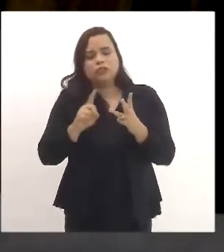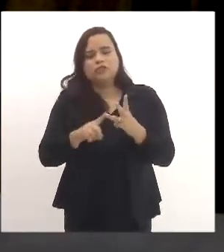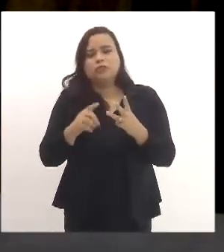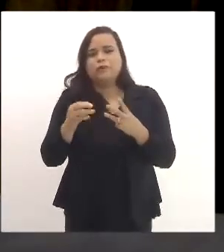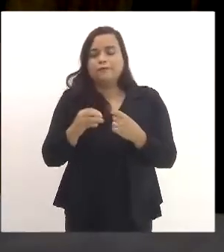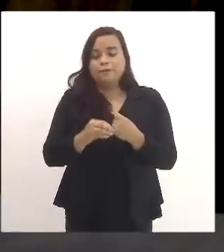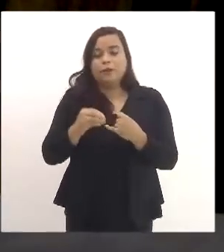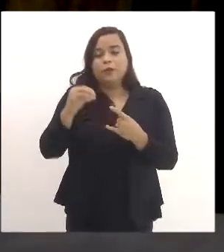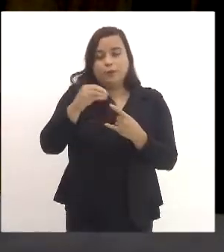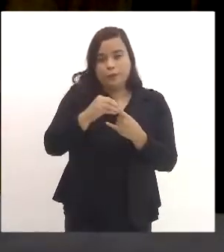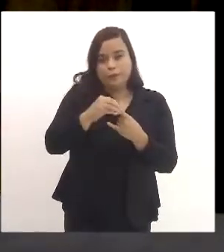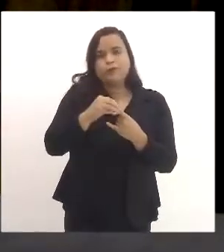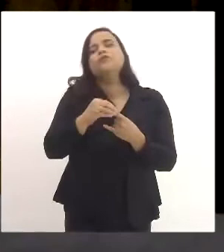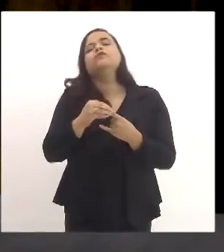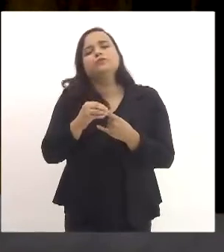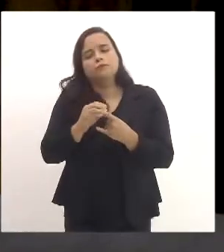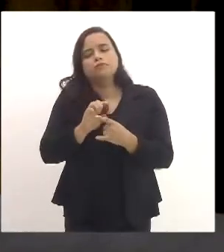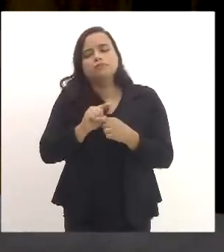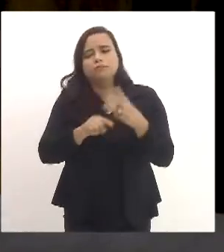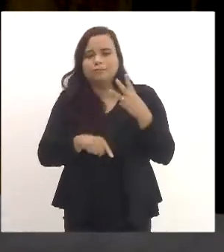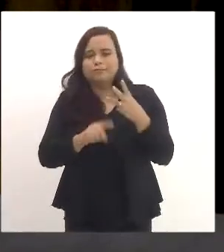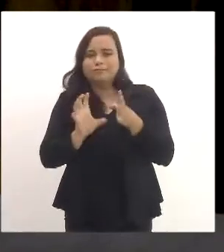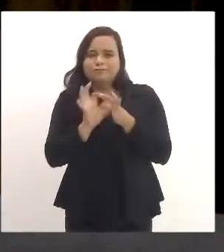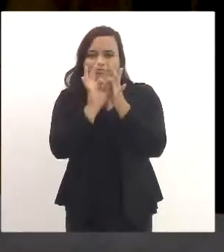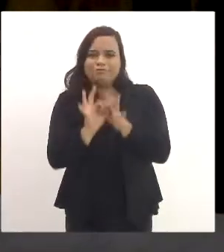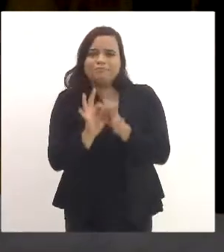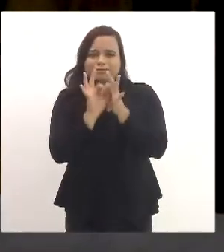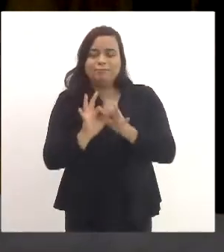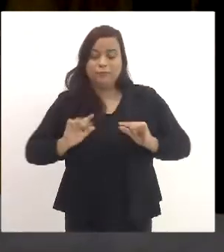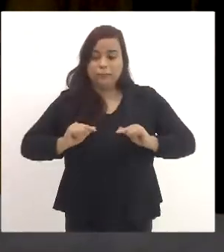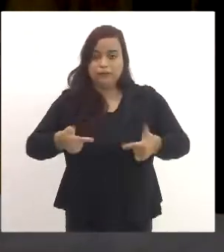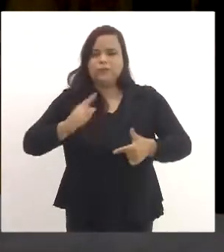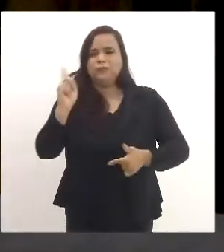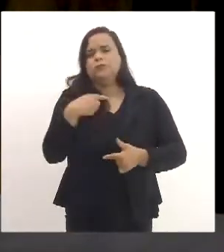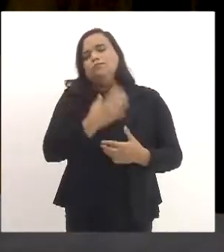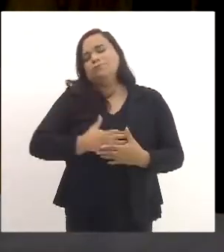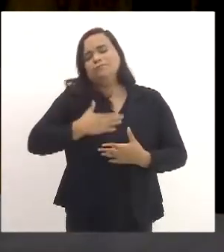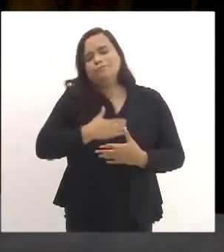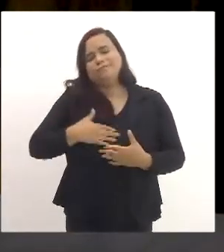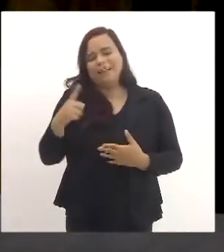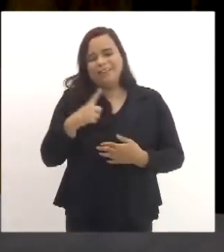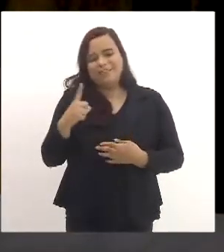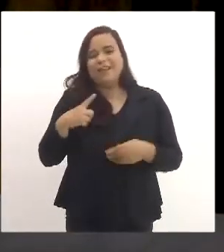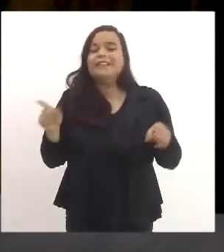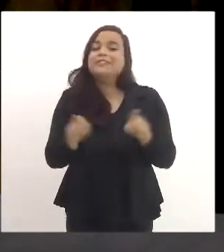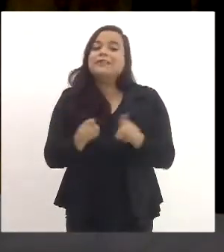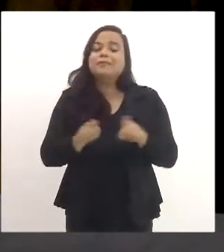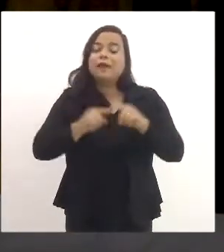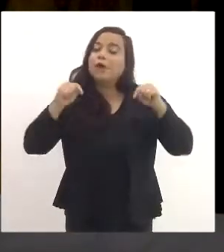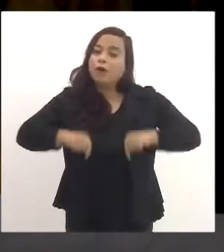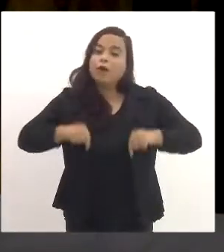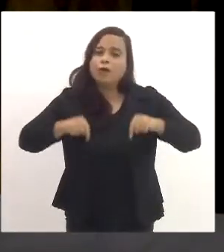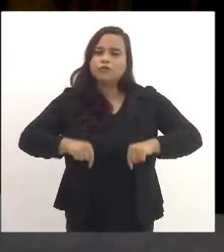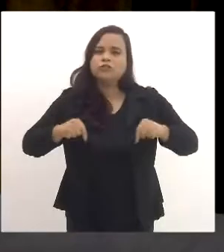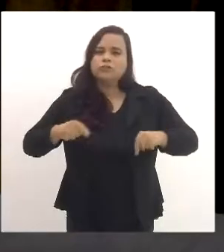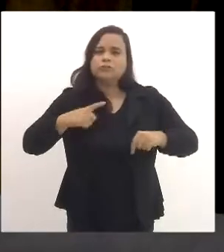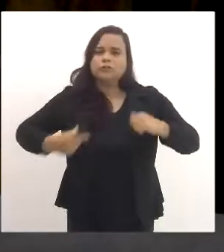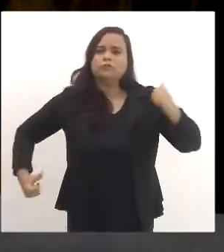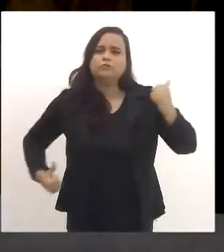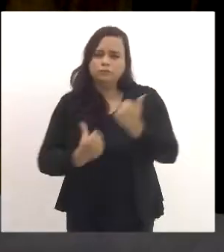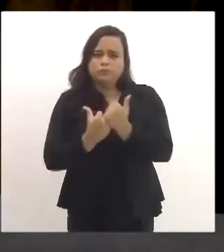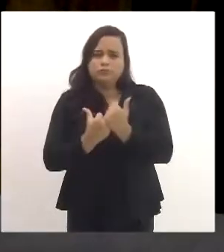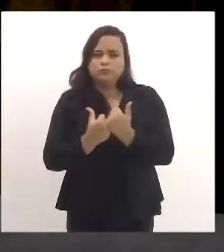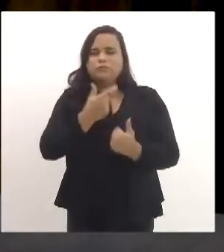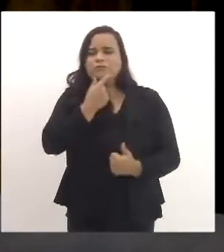uma ação que muito nos honra e que tem hoje também o apoio do ministro Manuel